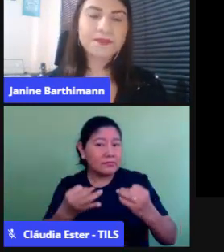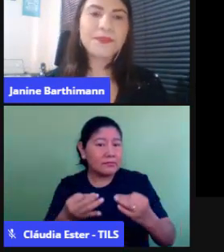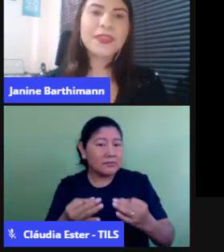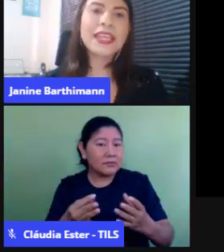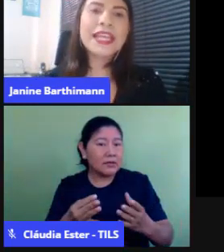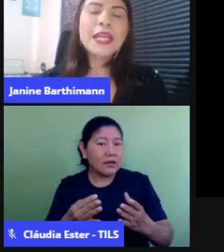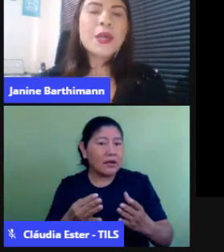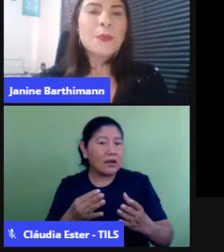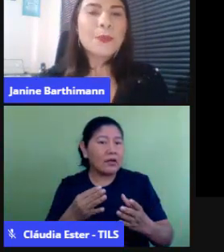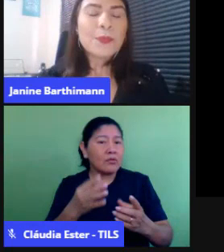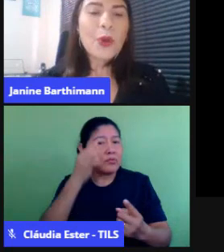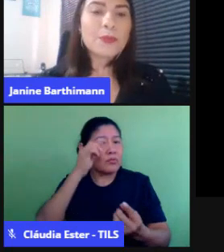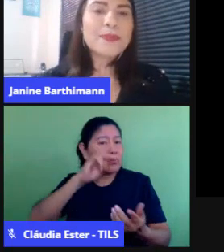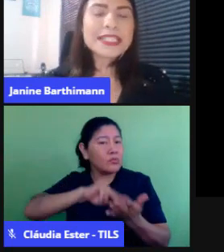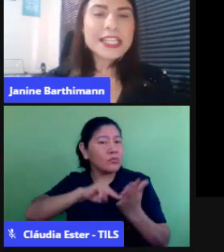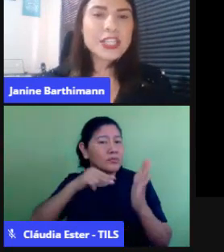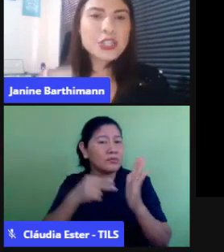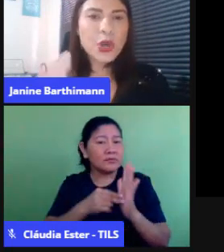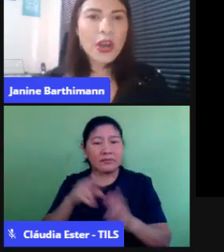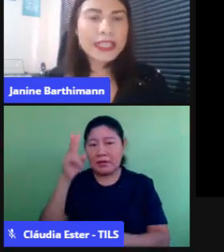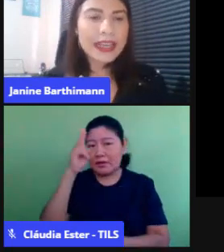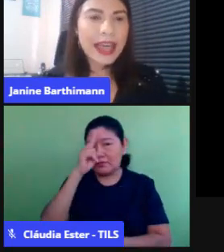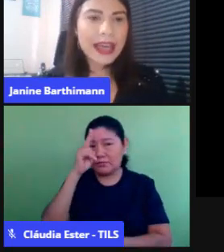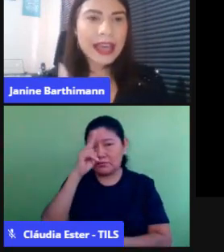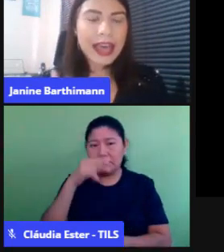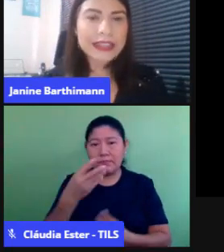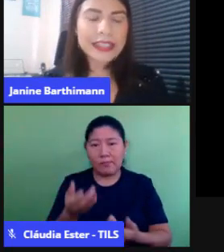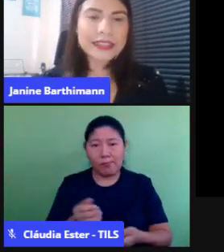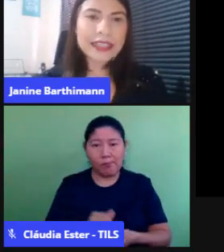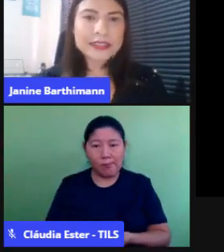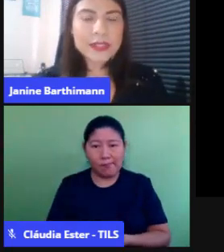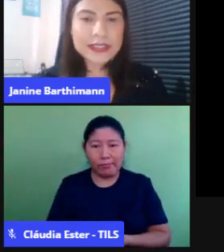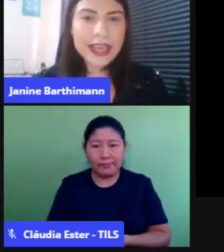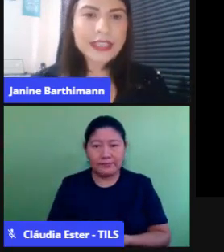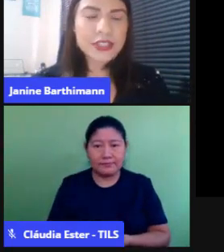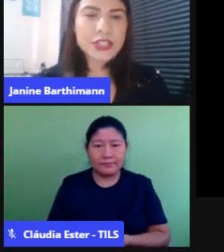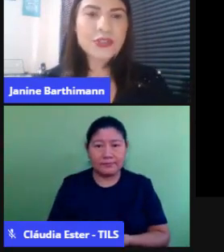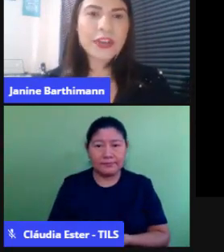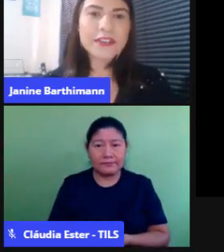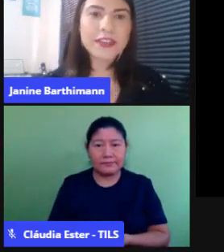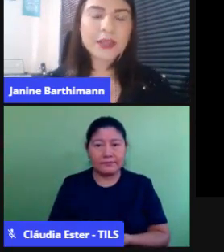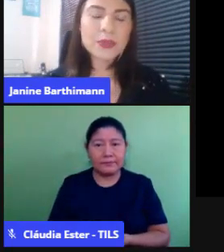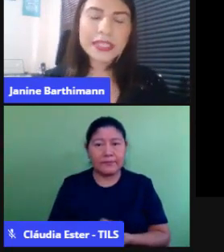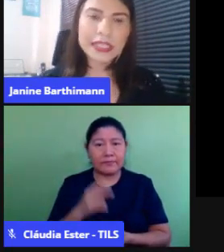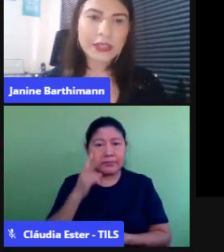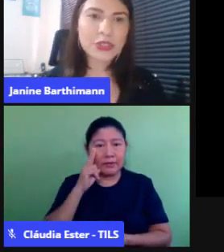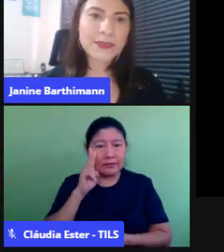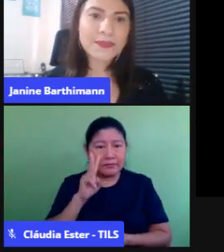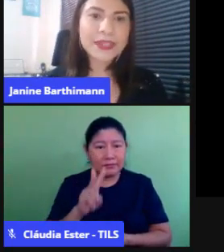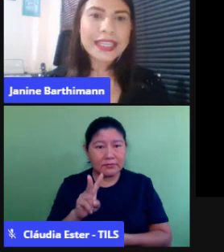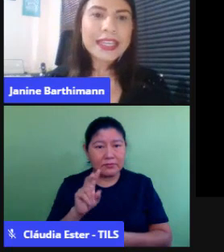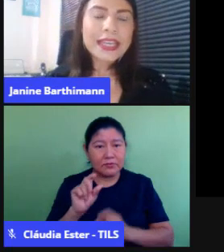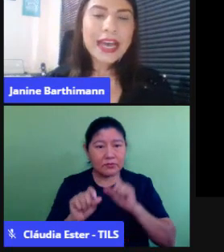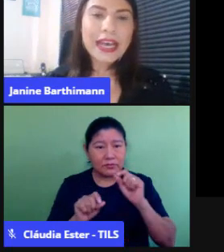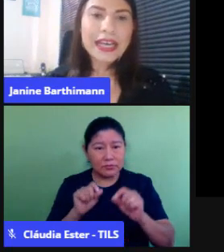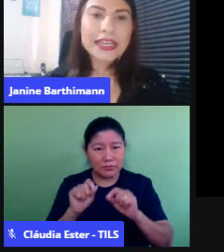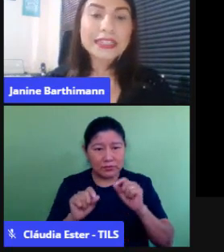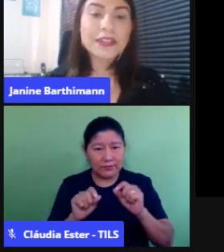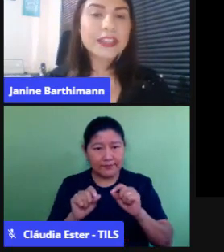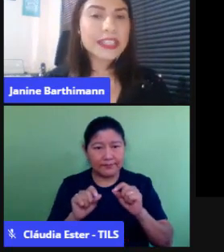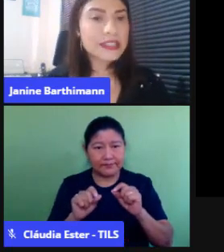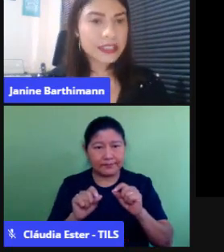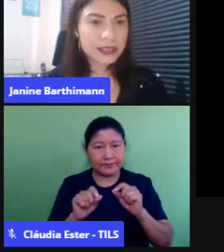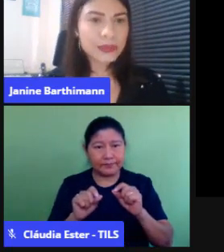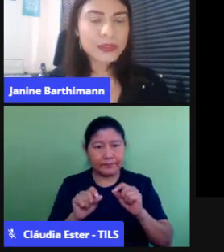história. Bom, mas aí a gente olha lá, aqui no slide, a gente vai ver o seguinte,